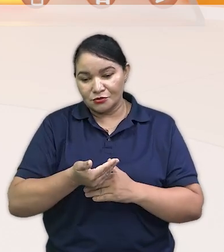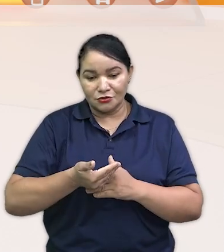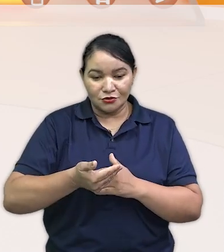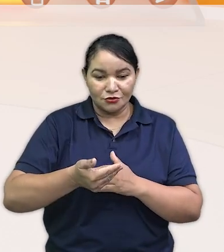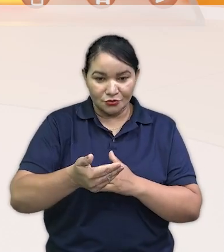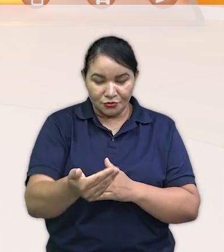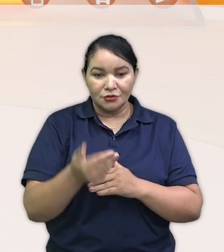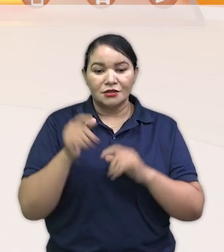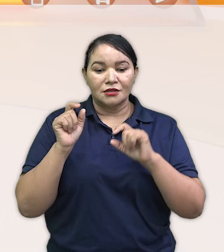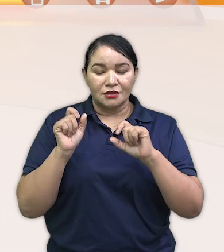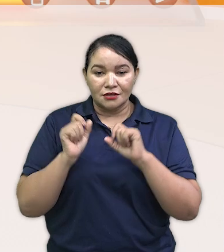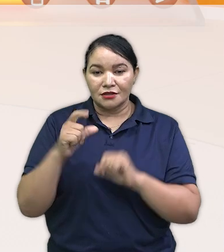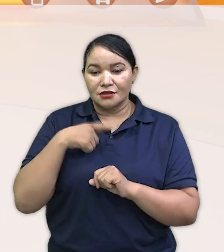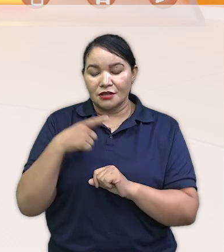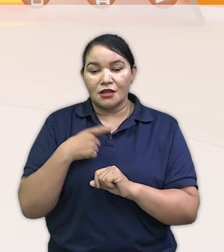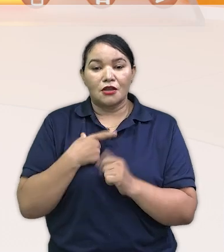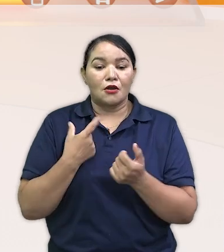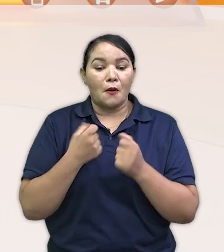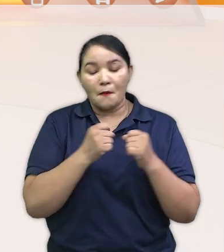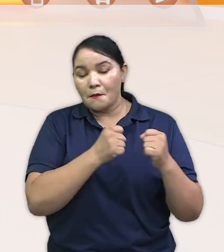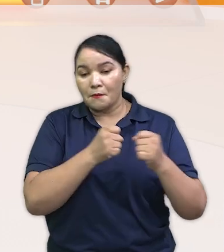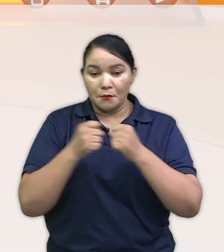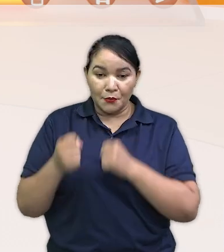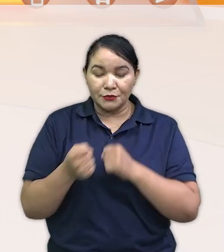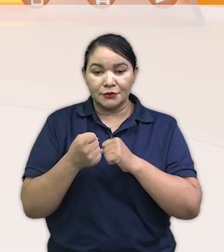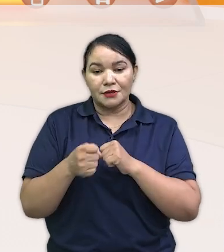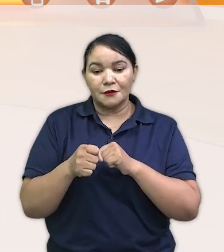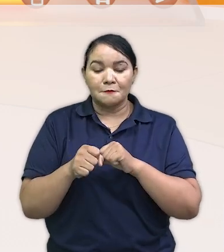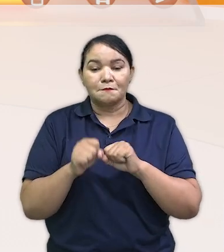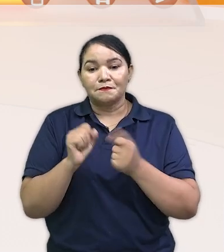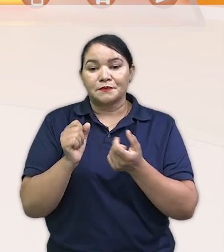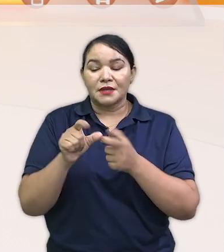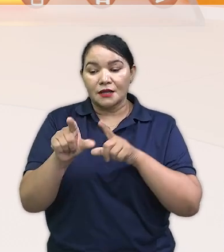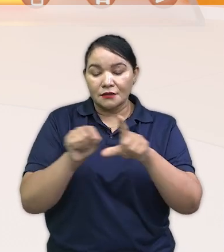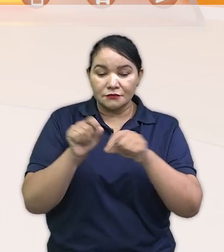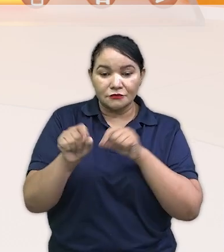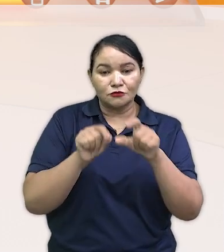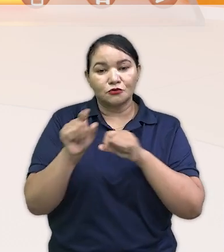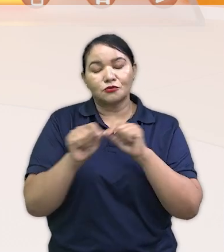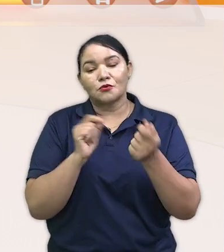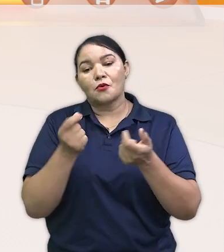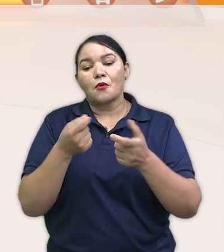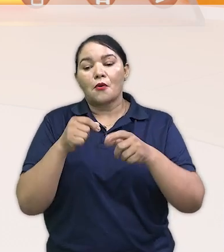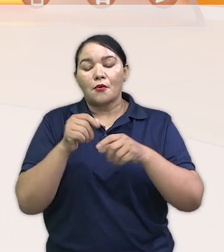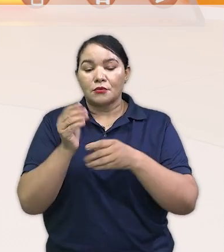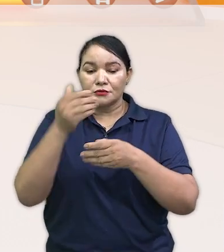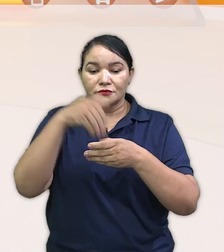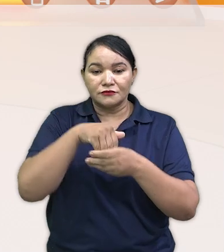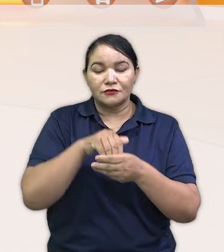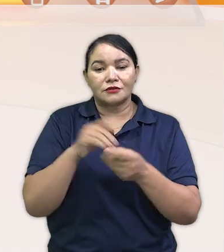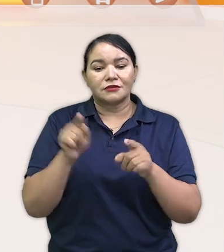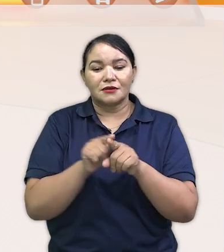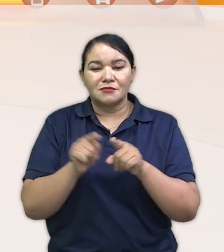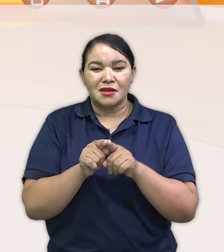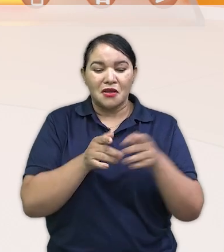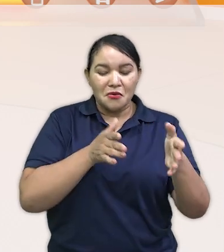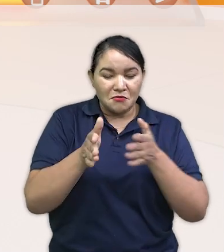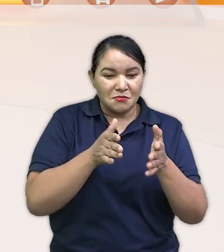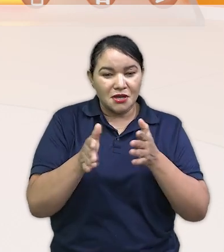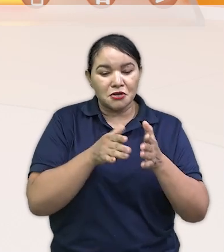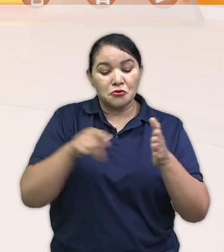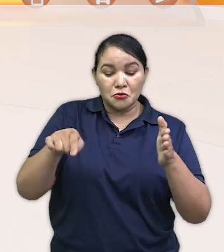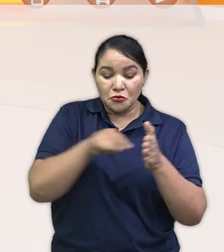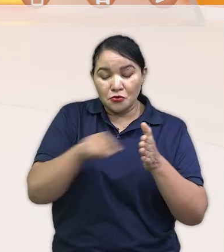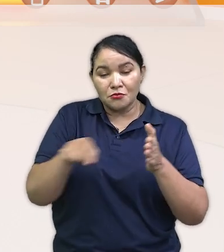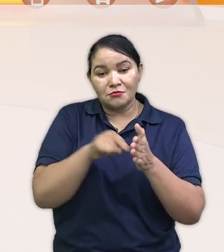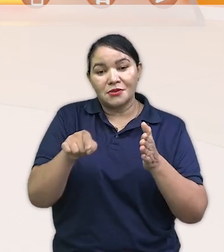daí, nós tivemos aquele poder de consenso, embora no meio desse período aí, nós tivemos algumas